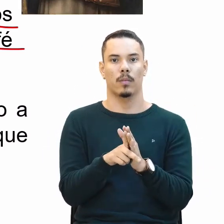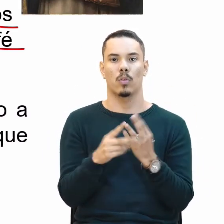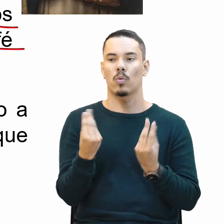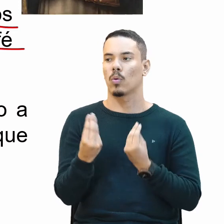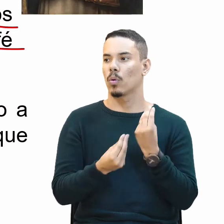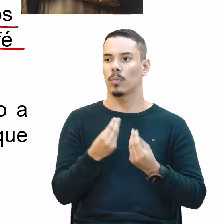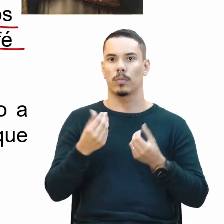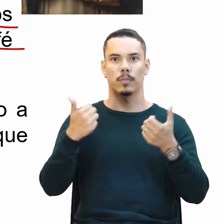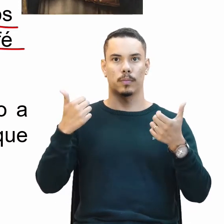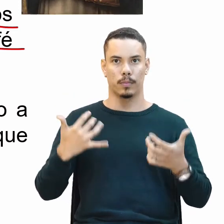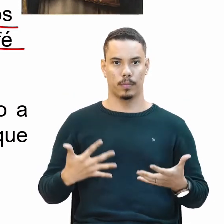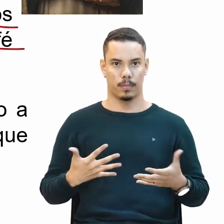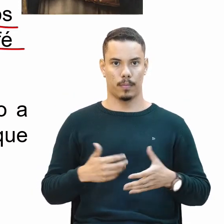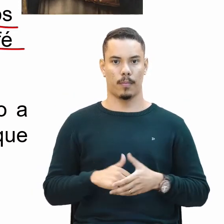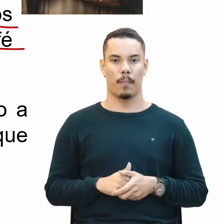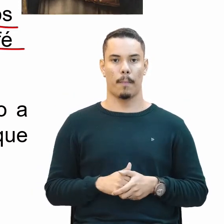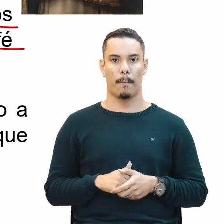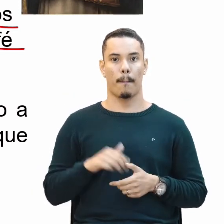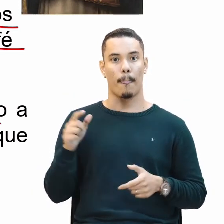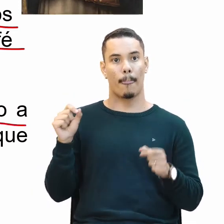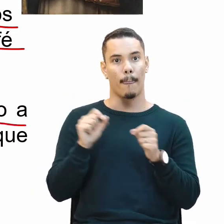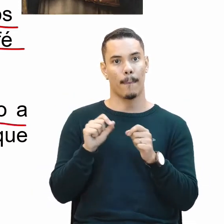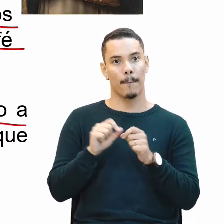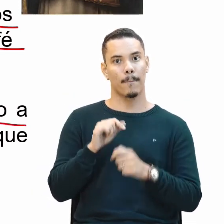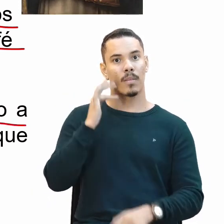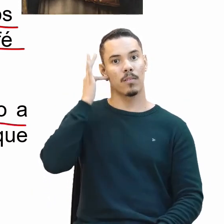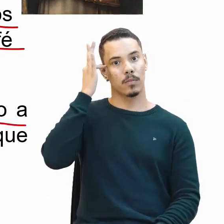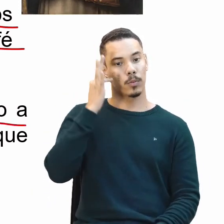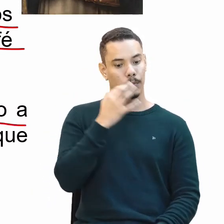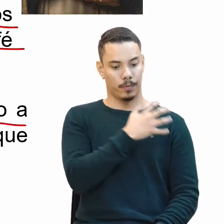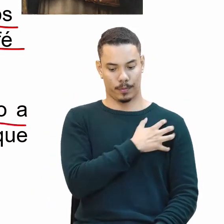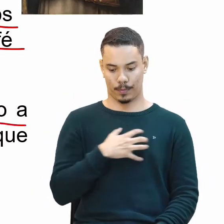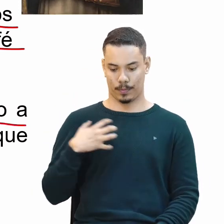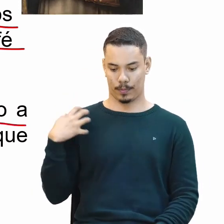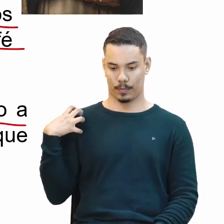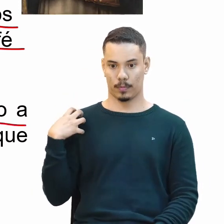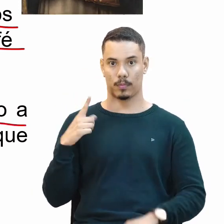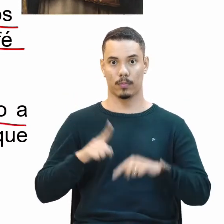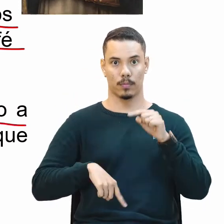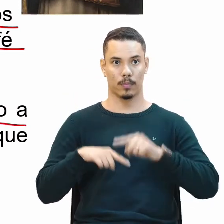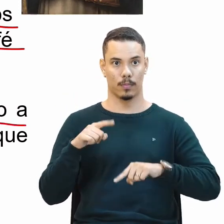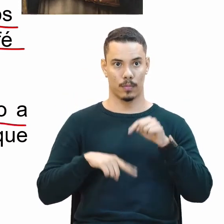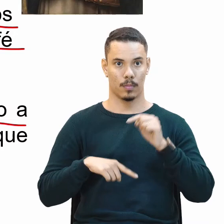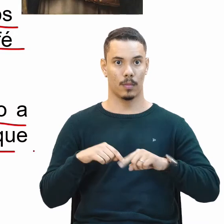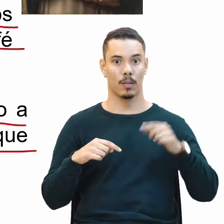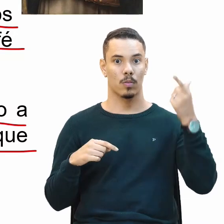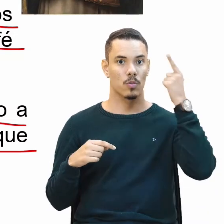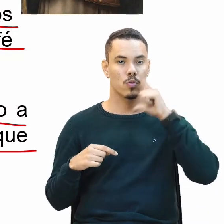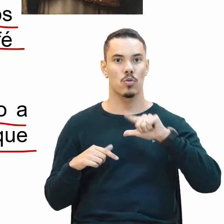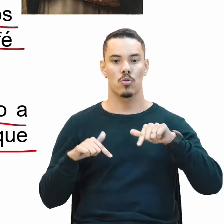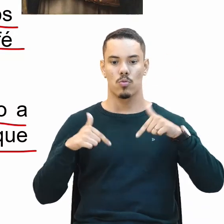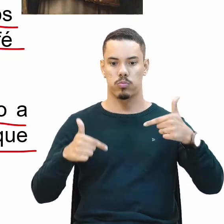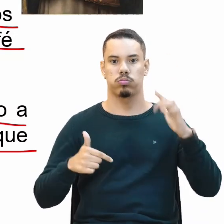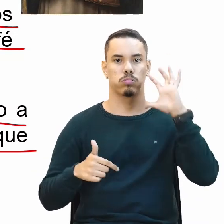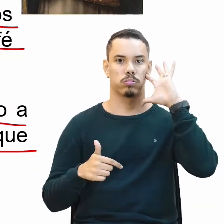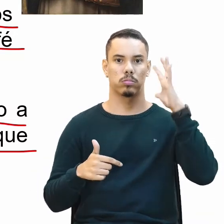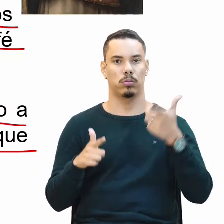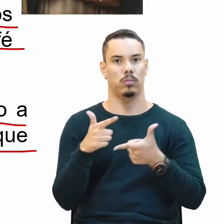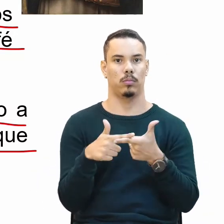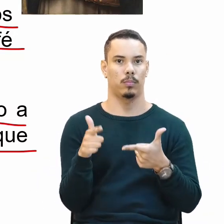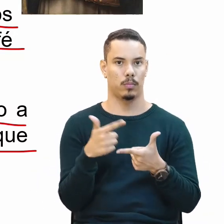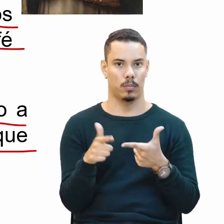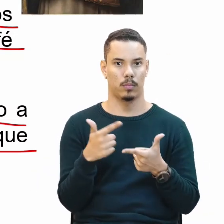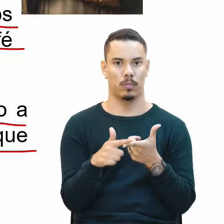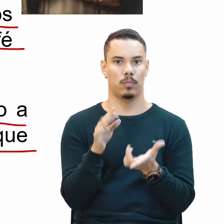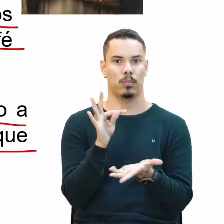fé. Então ele fez da filosofia de Aristóteles um instrumento a serviço da solução dos problemas